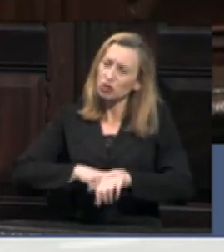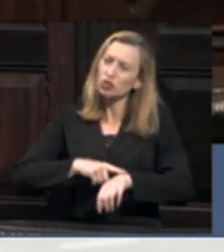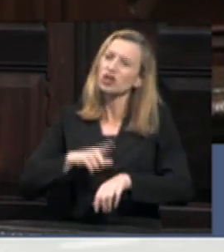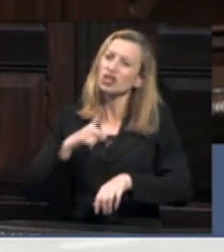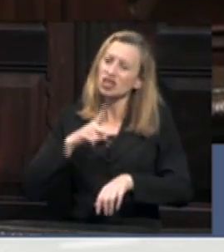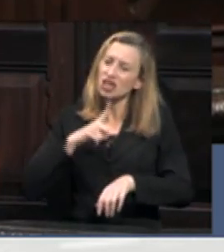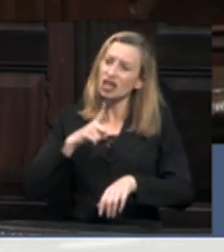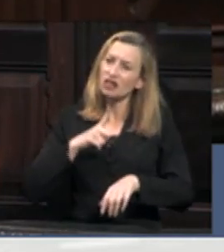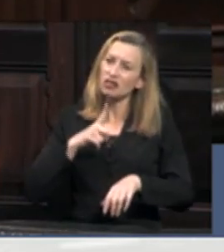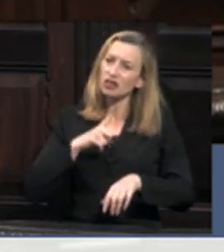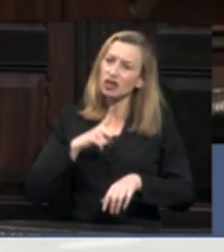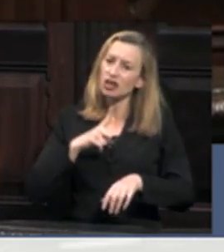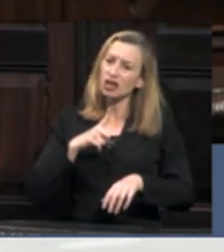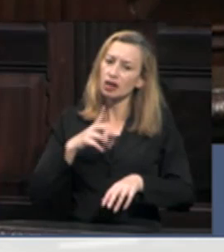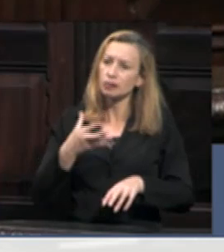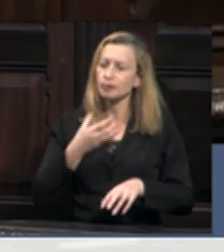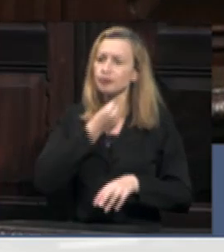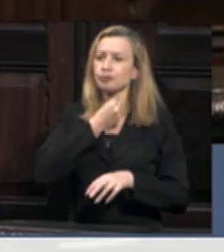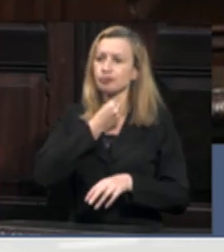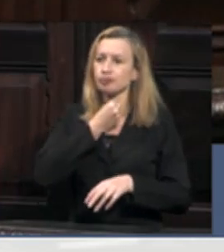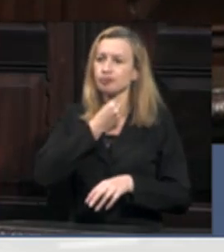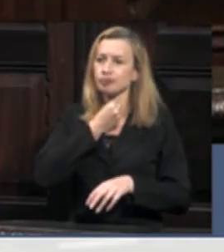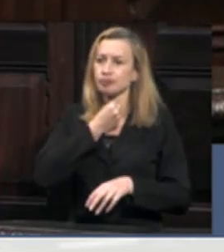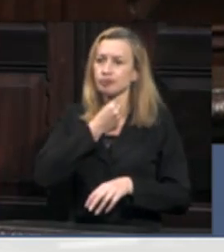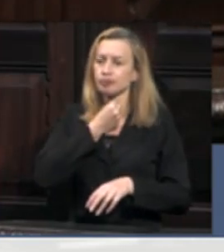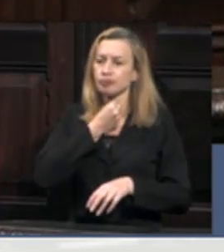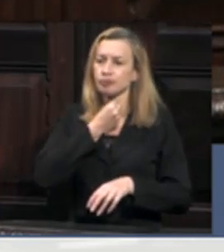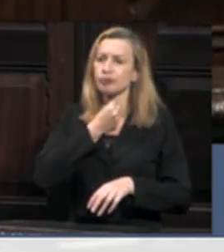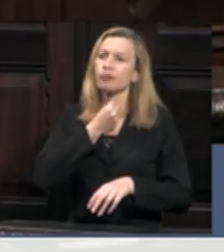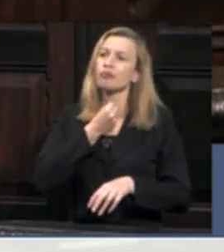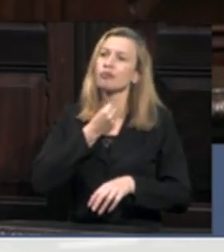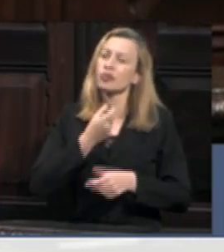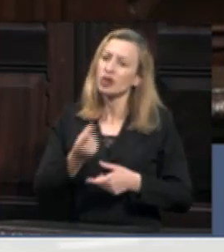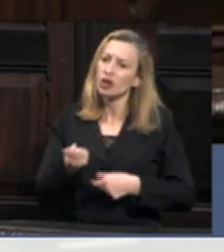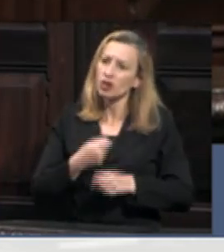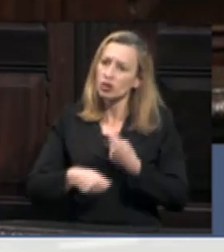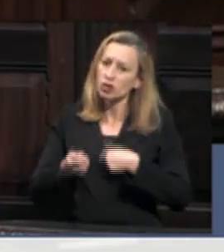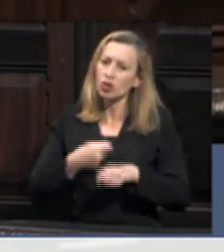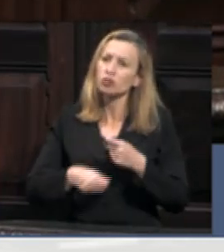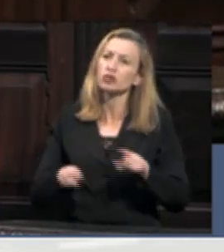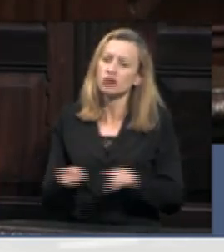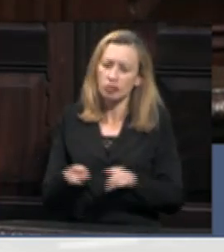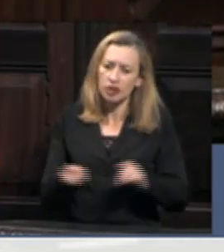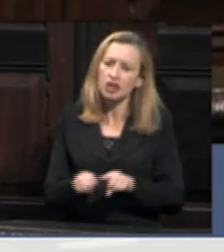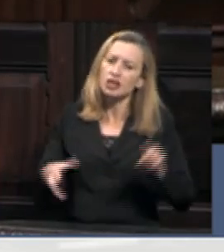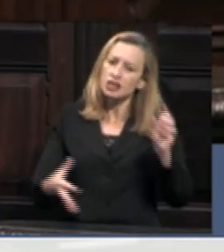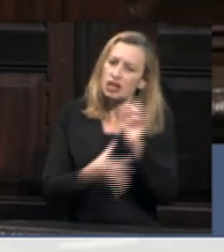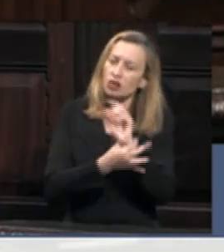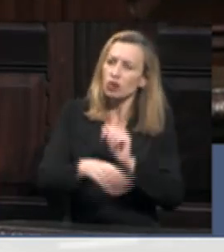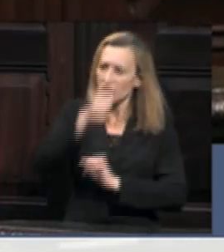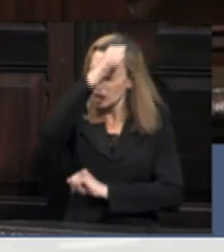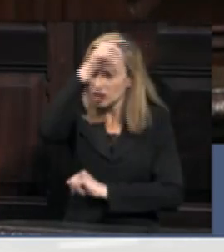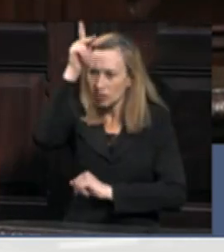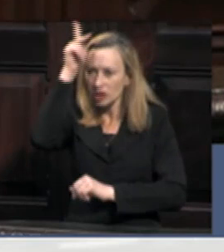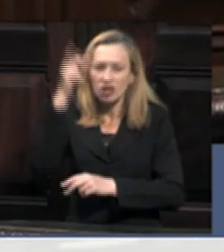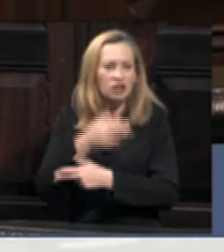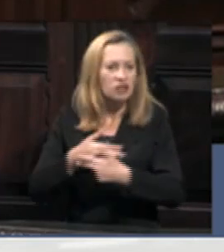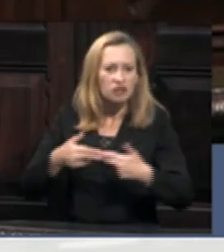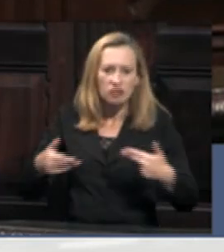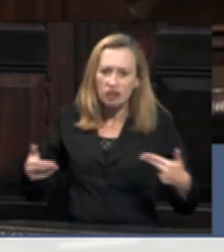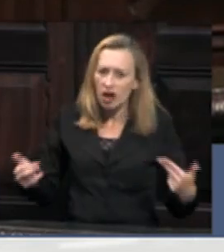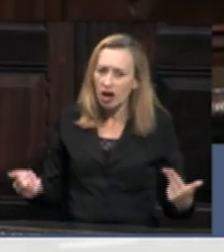uma intervenção econômica, teve que engolir uma intervenção em segurança pública, teve que engolir vários